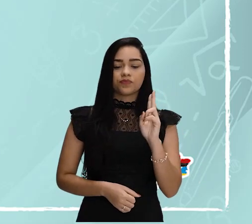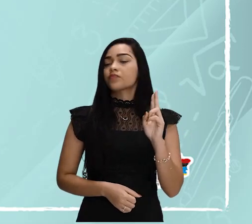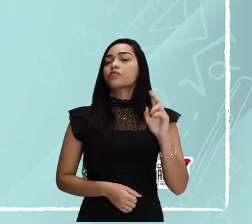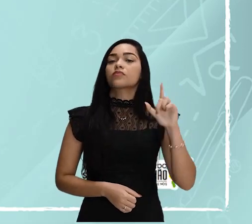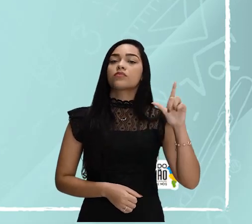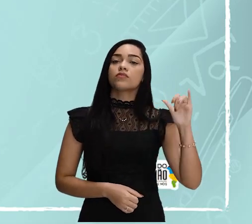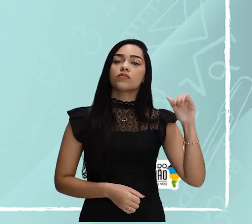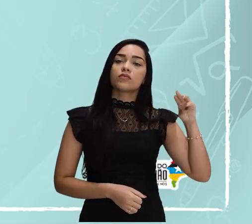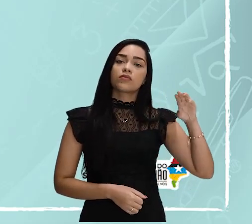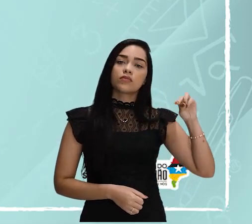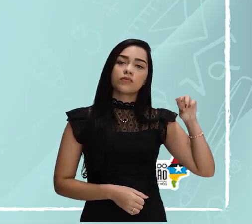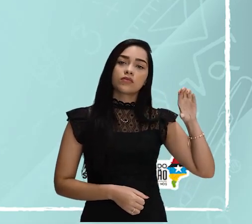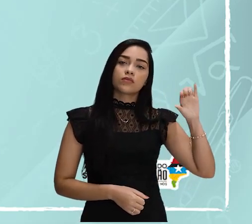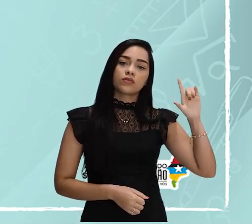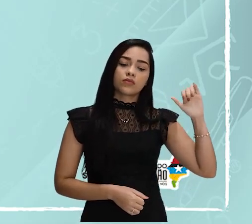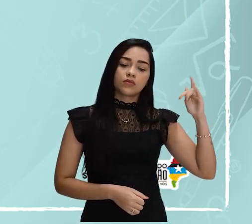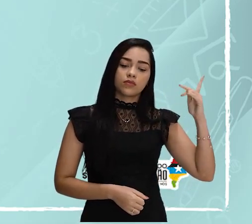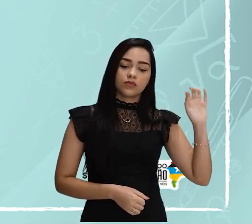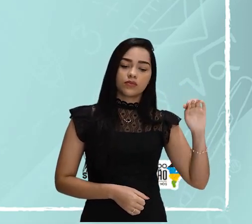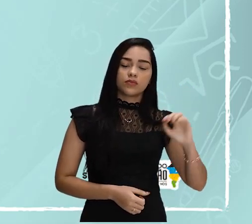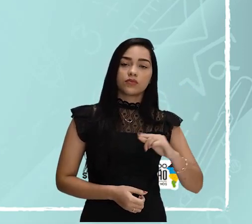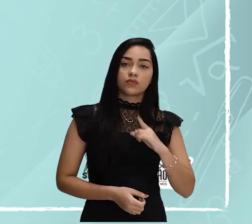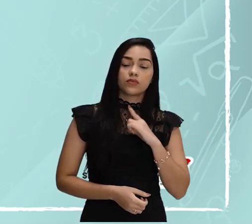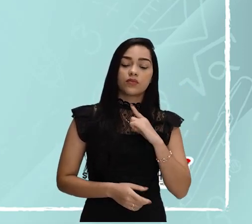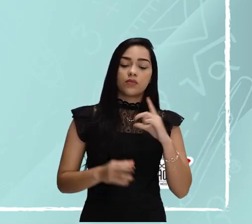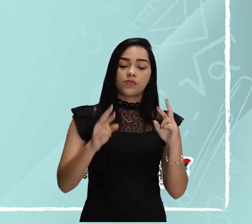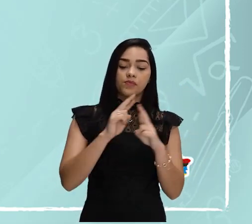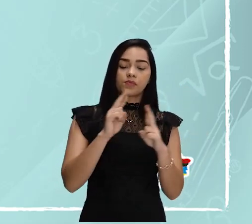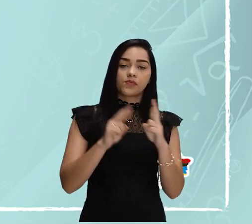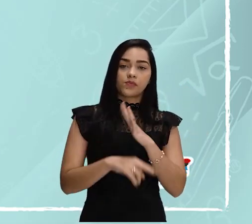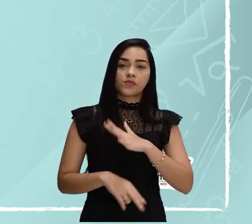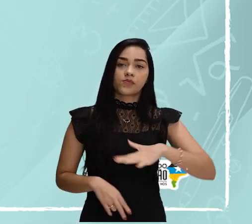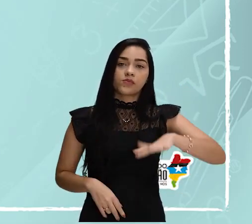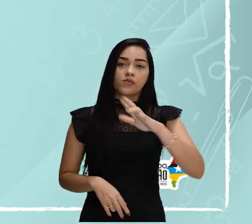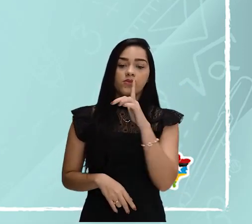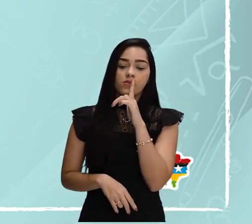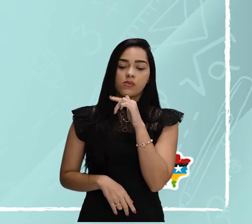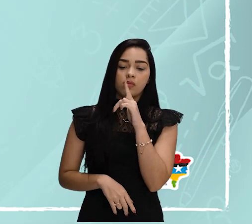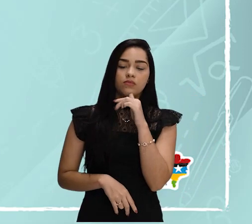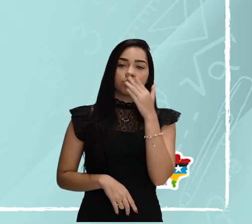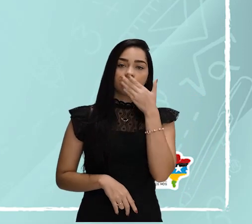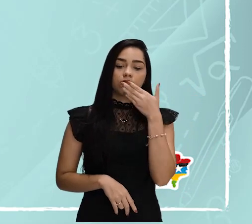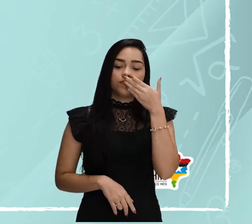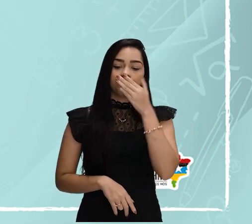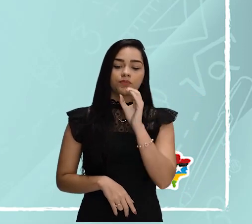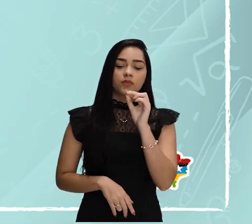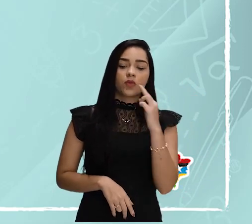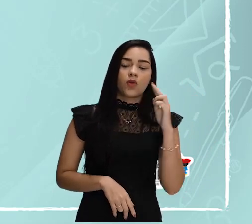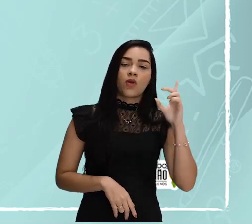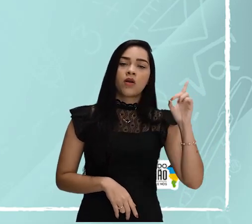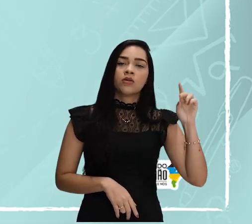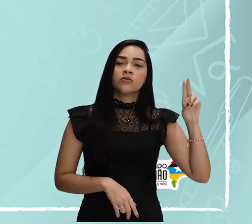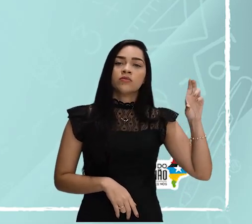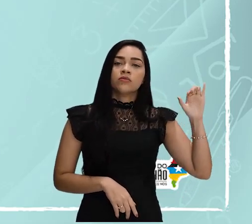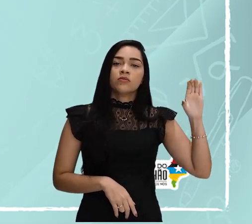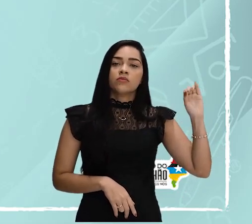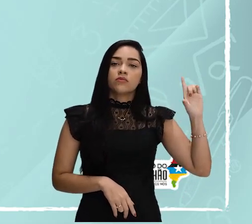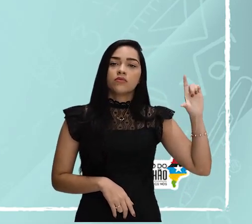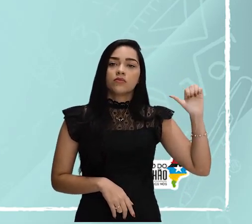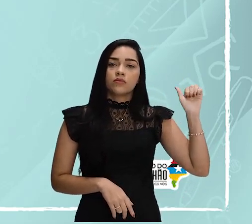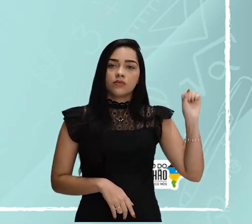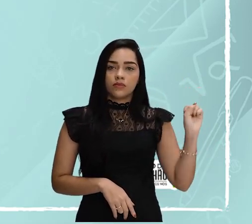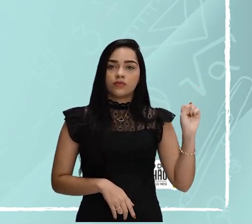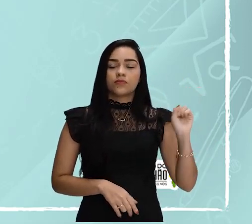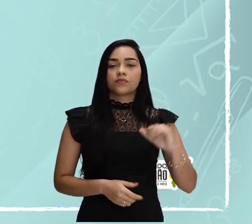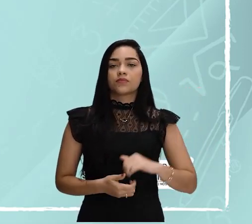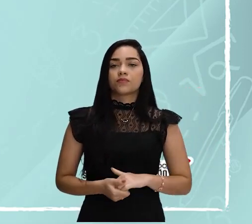liminociclo. O termo liminociclo tem a ver com ambientes de água doce ou dulcícola. Esse ambiente aqui